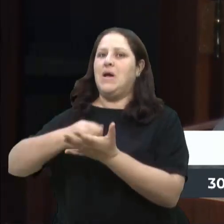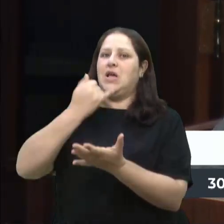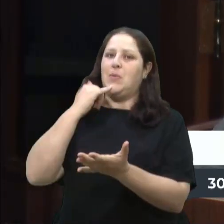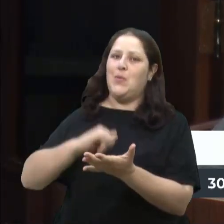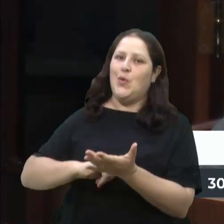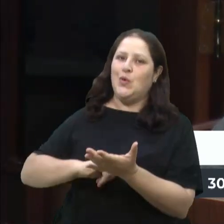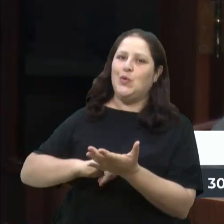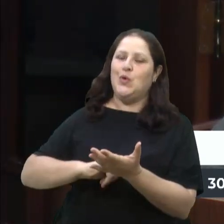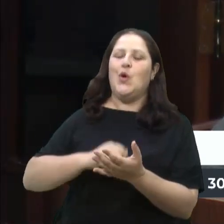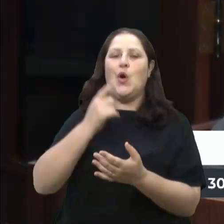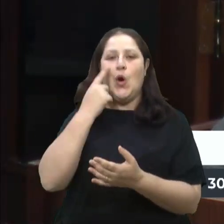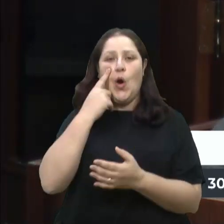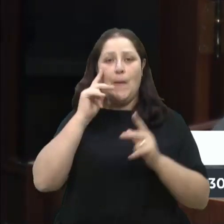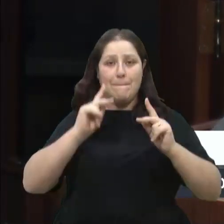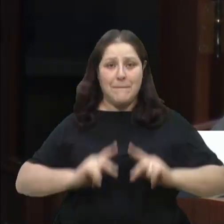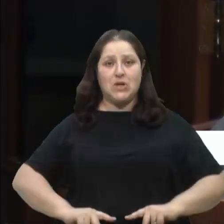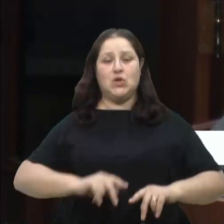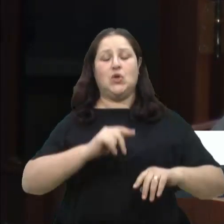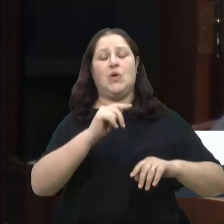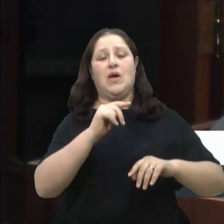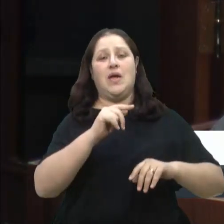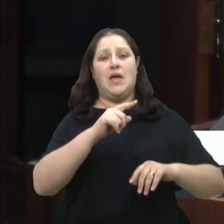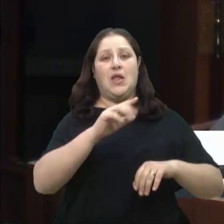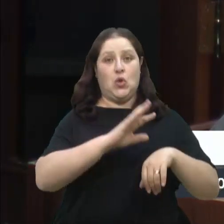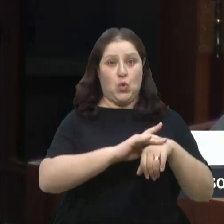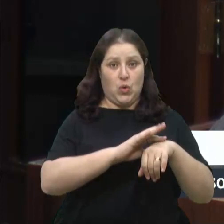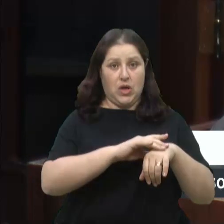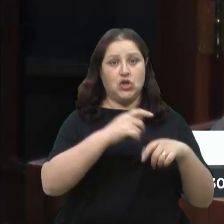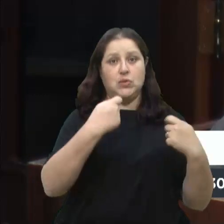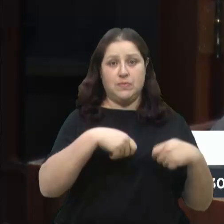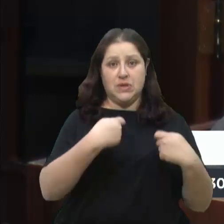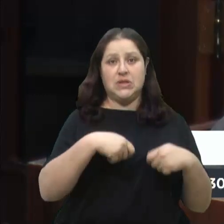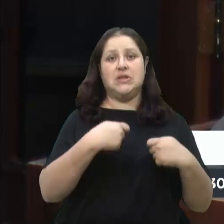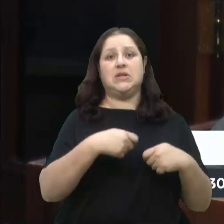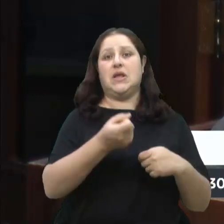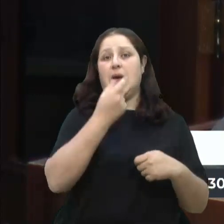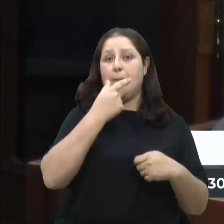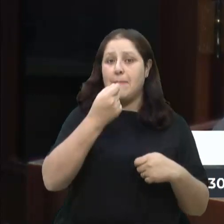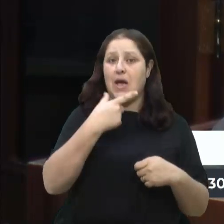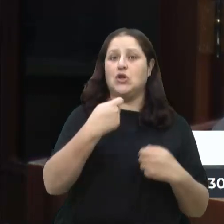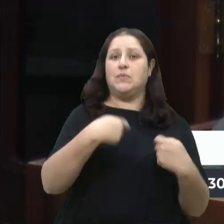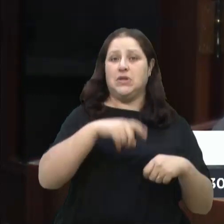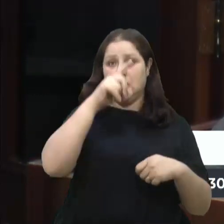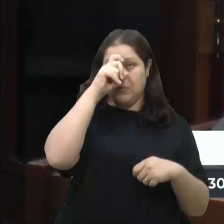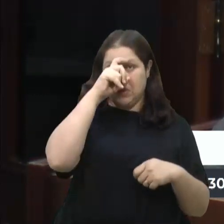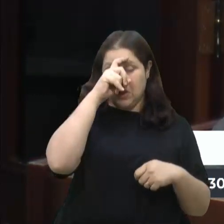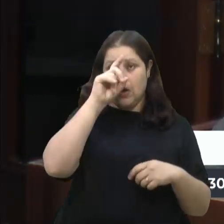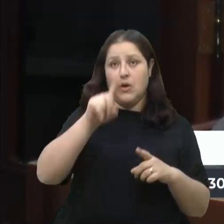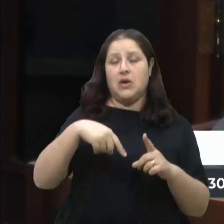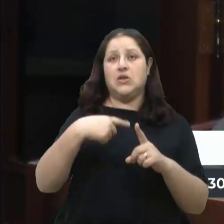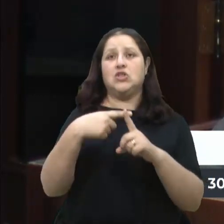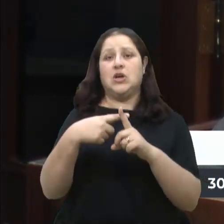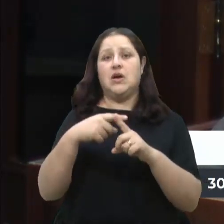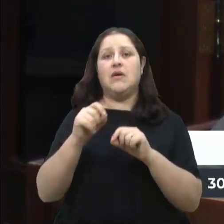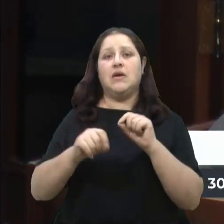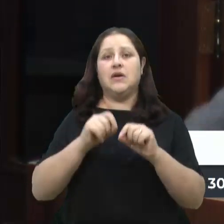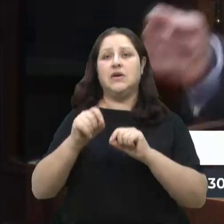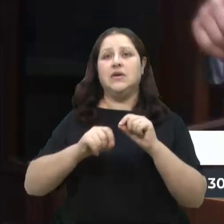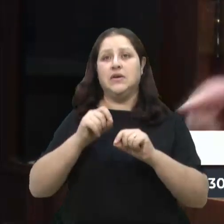e remédio, ela precisava comer também. E quem trouxe a comida para o prato dela é justamente esse